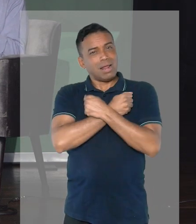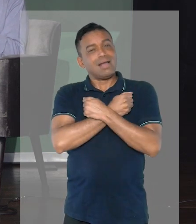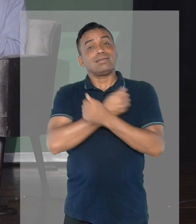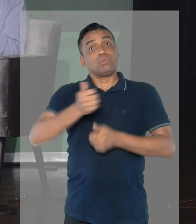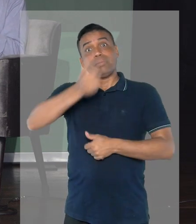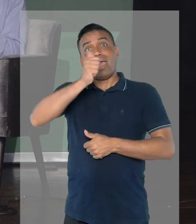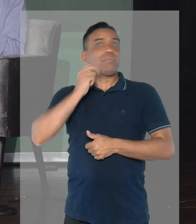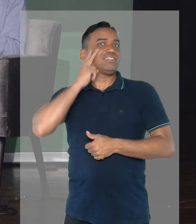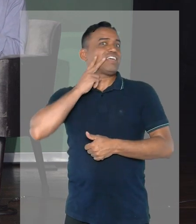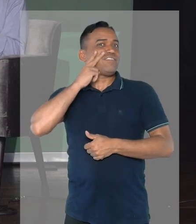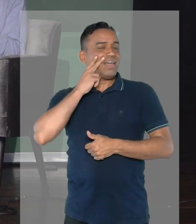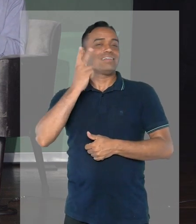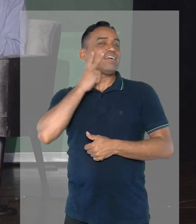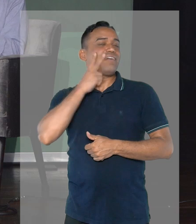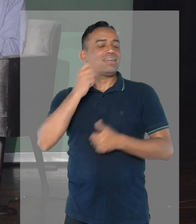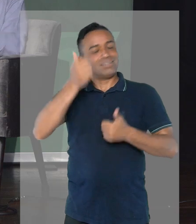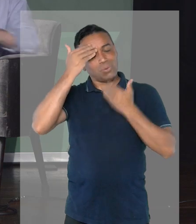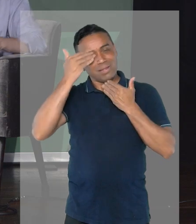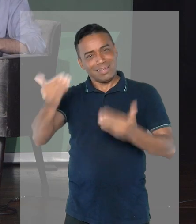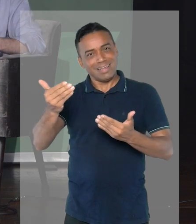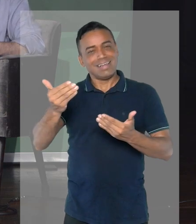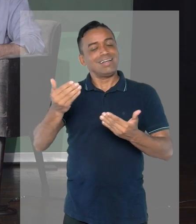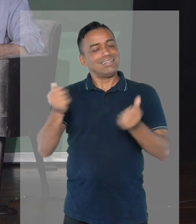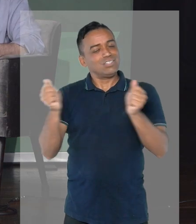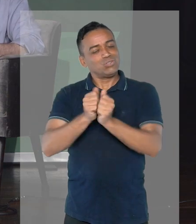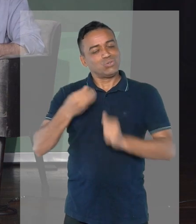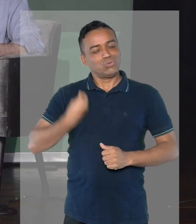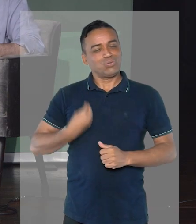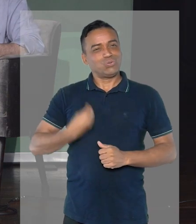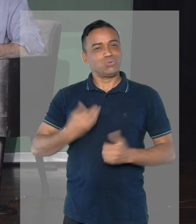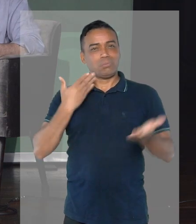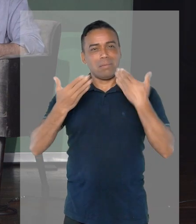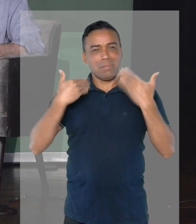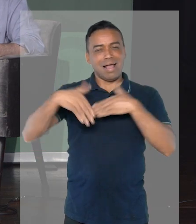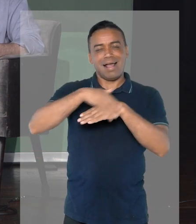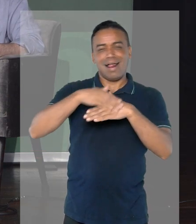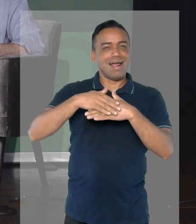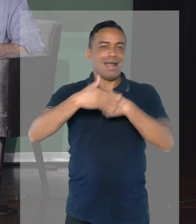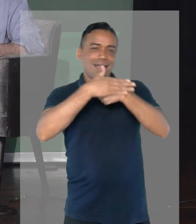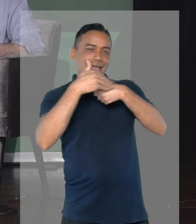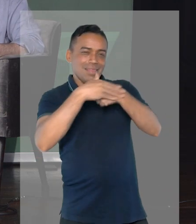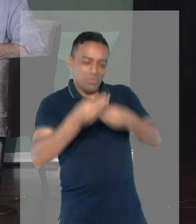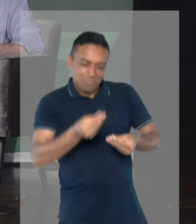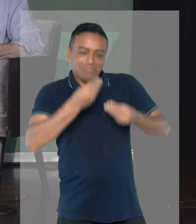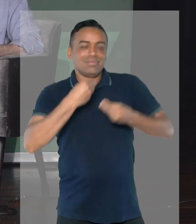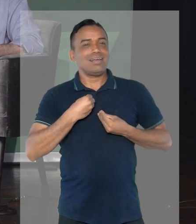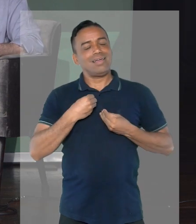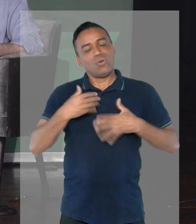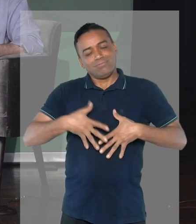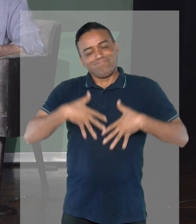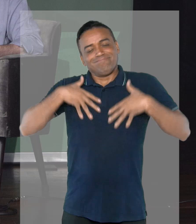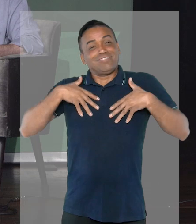bebendo cerveja depois. Muito grata por estar aqui comigo, por falar essas palavras de... Estou